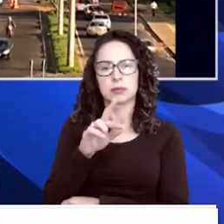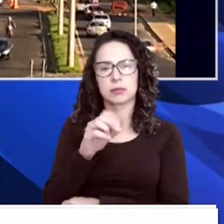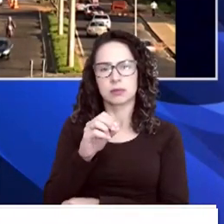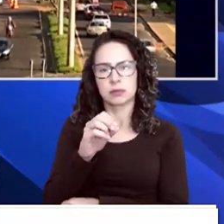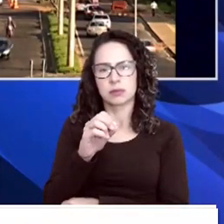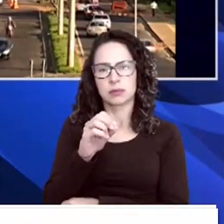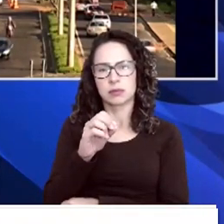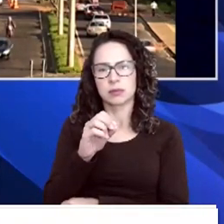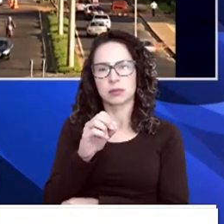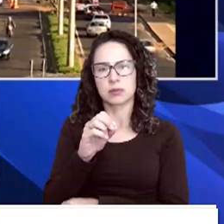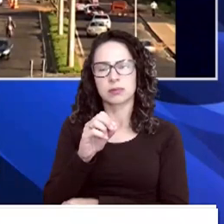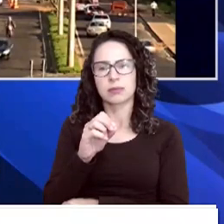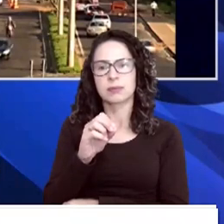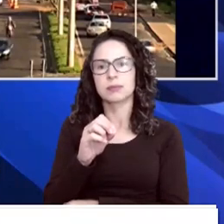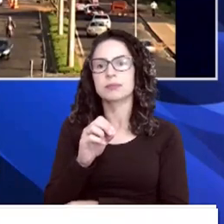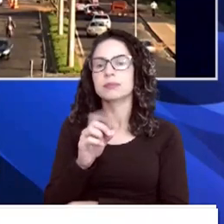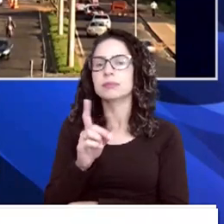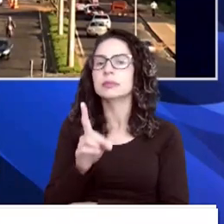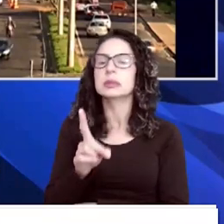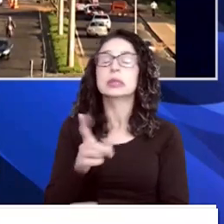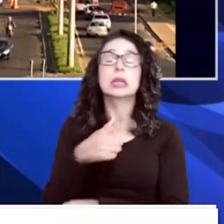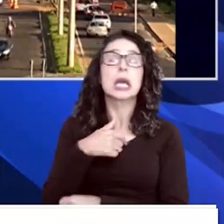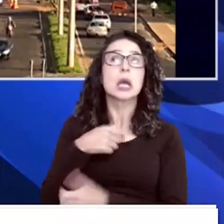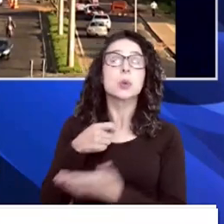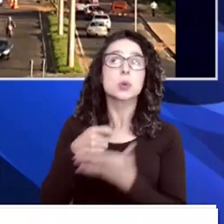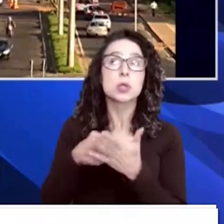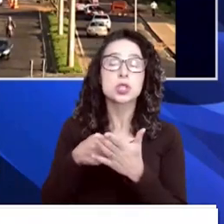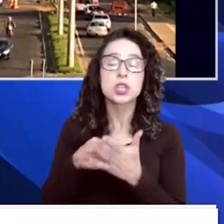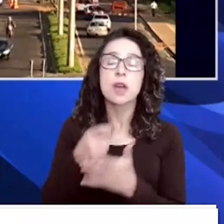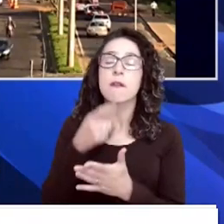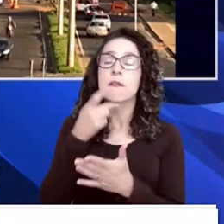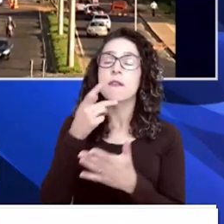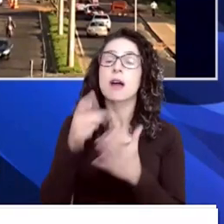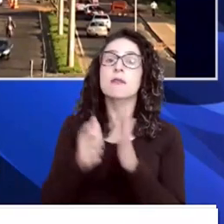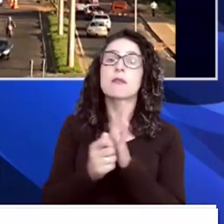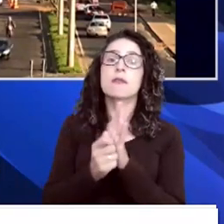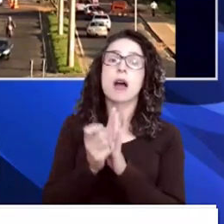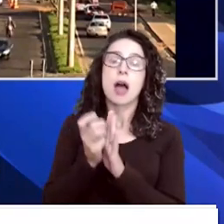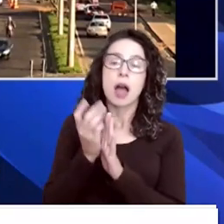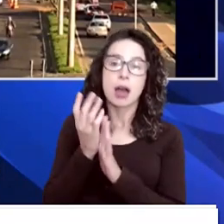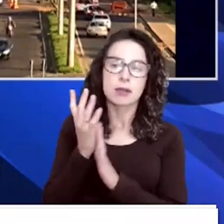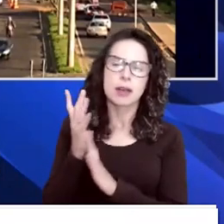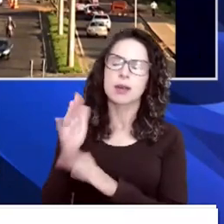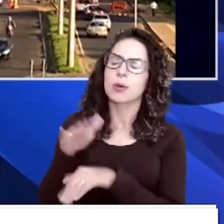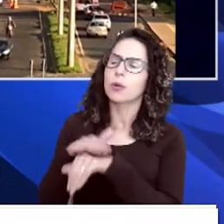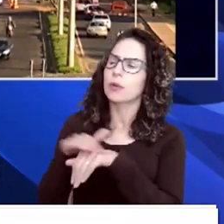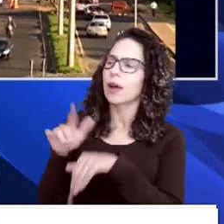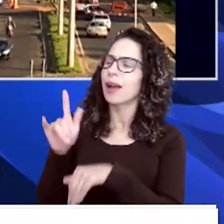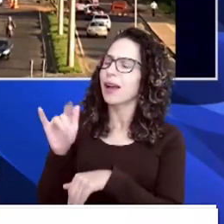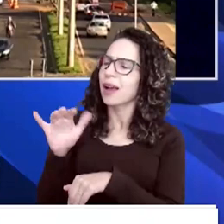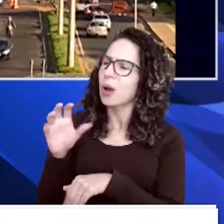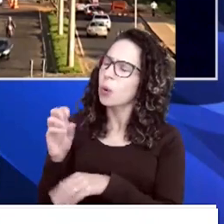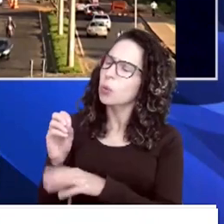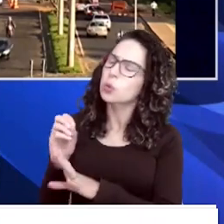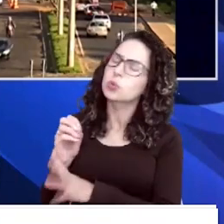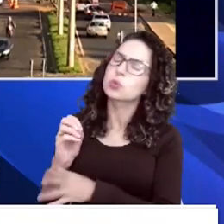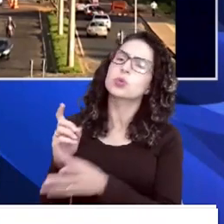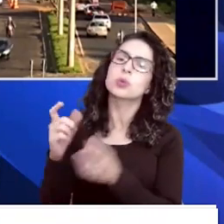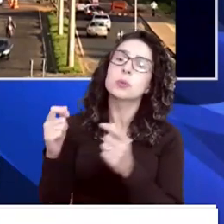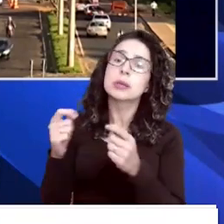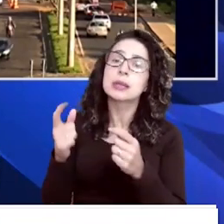Eu insisti, eu falei várias vezes, comentei com o Gaúcho, falei, Gaúcho, tem que